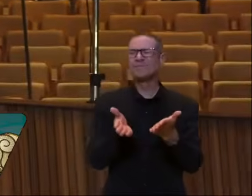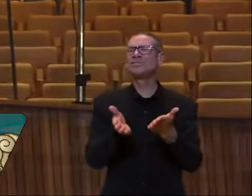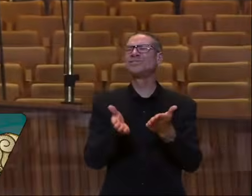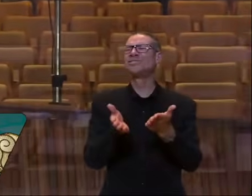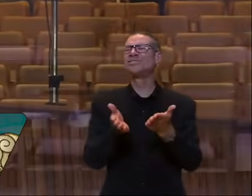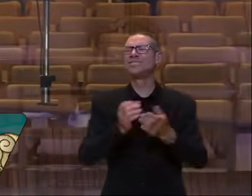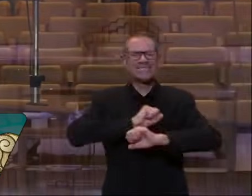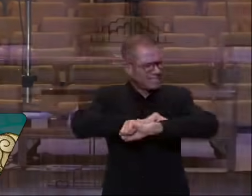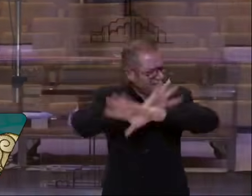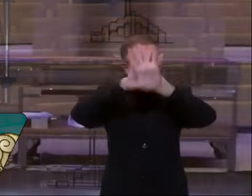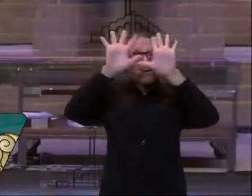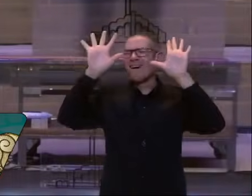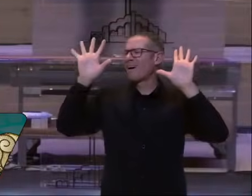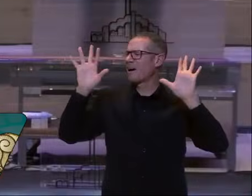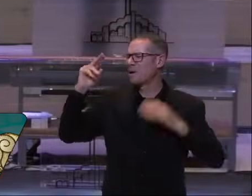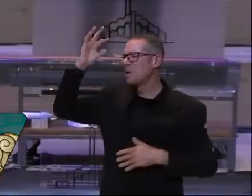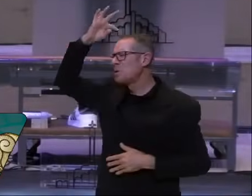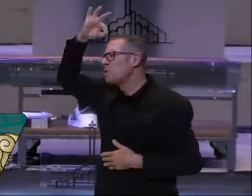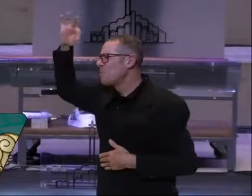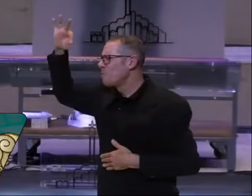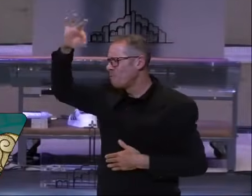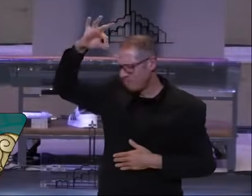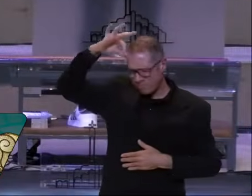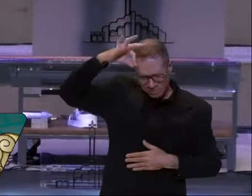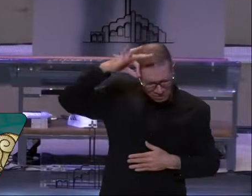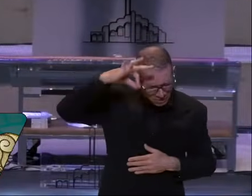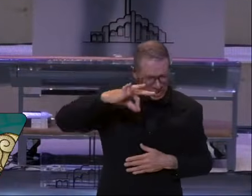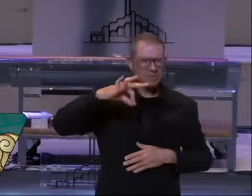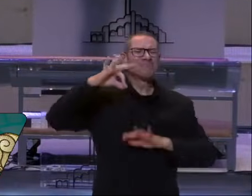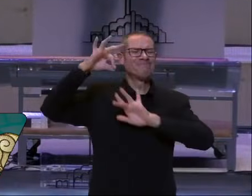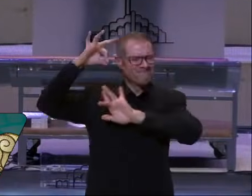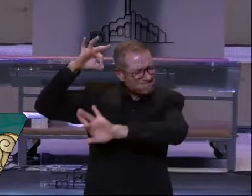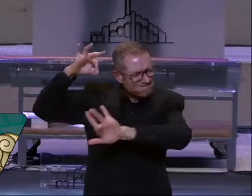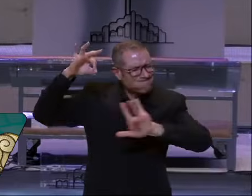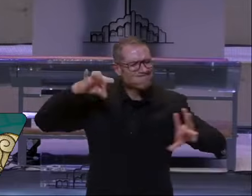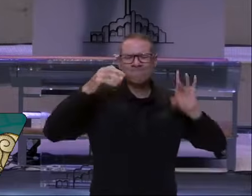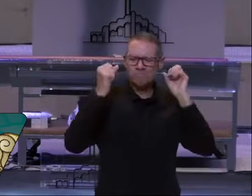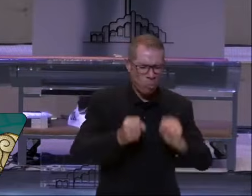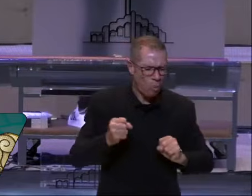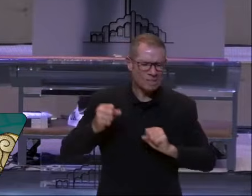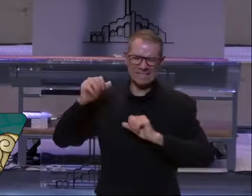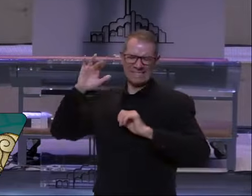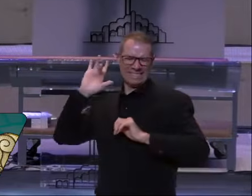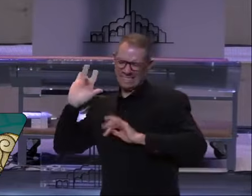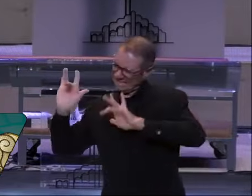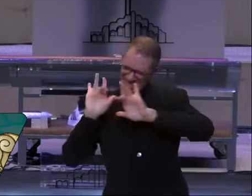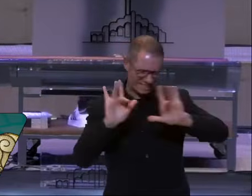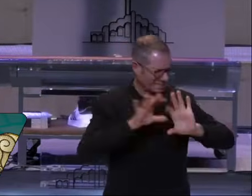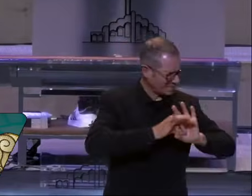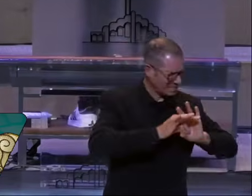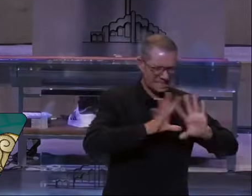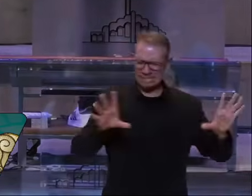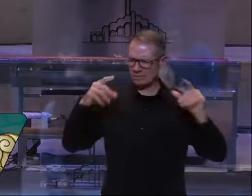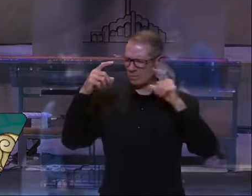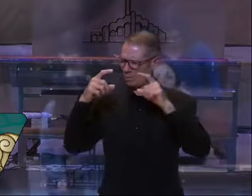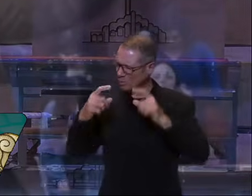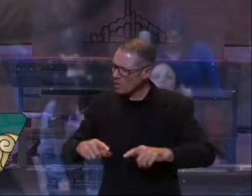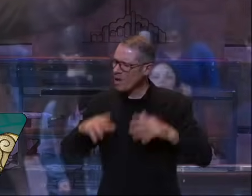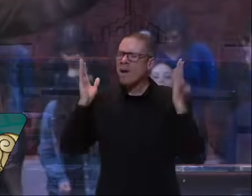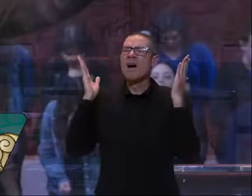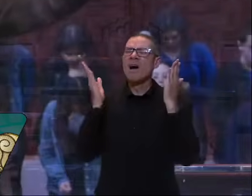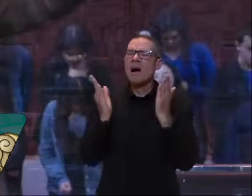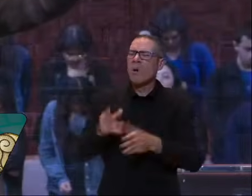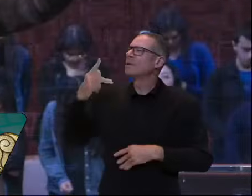seja clara, que o Espírito Santo possa sim trazer libertação neste lugar. Que agora o